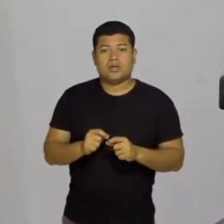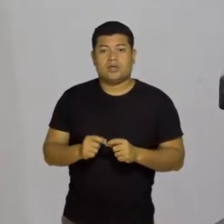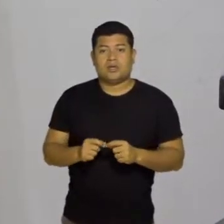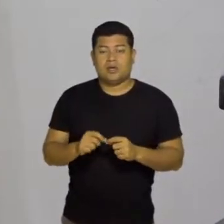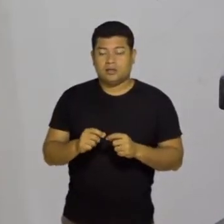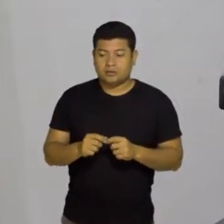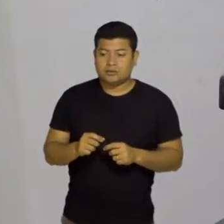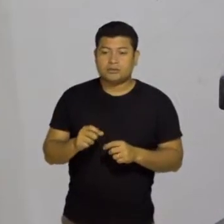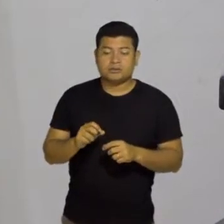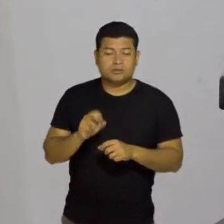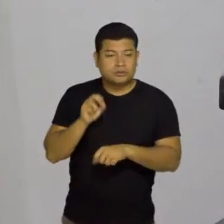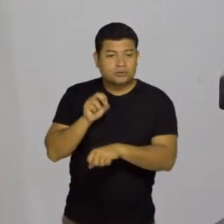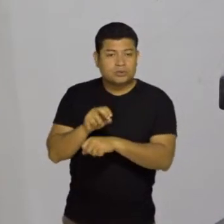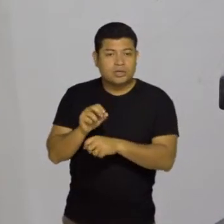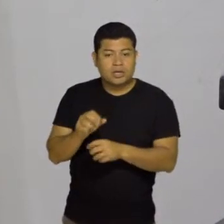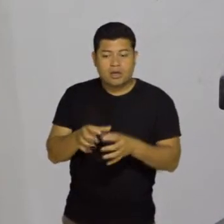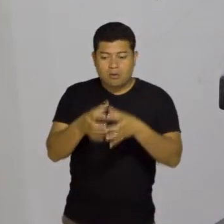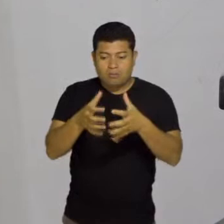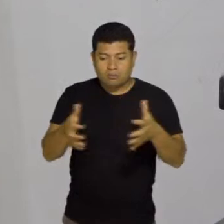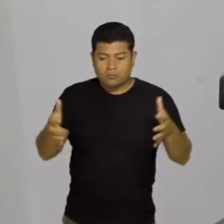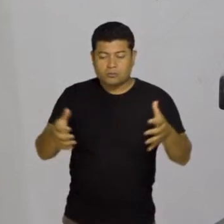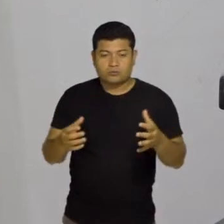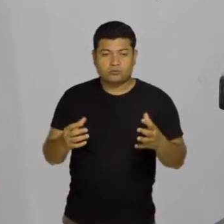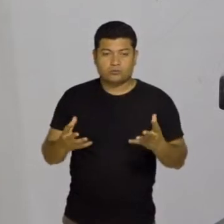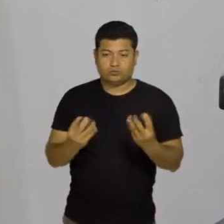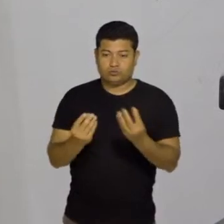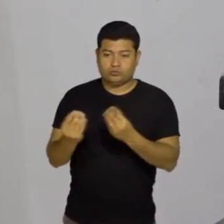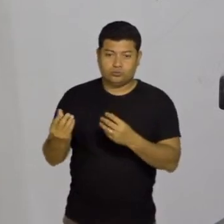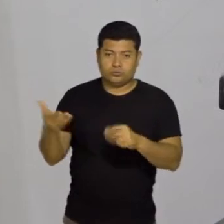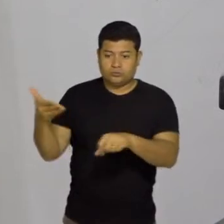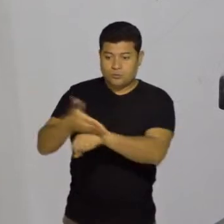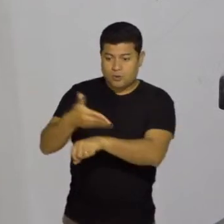que nós atendemos, deputado presidente Nadal.